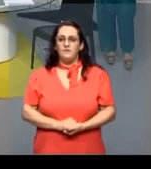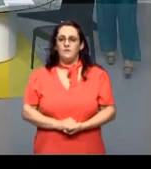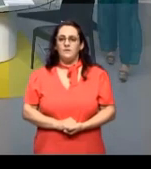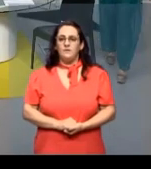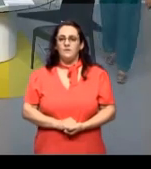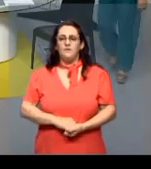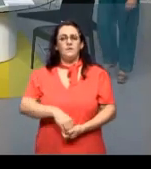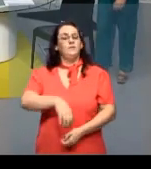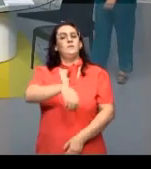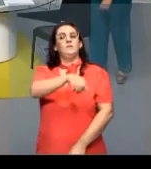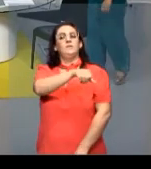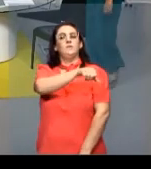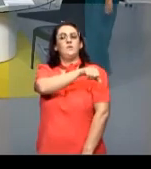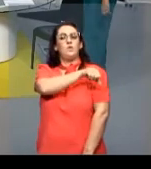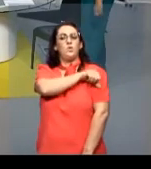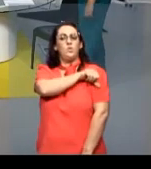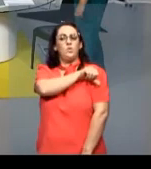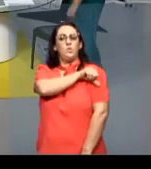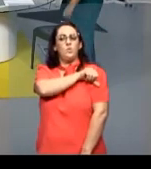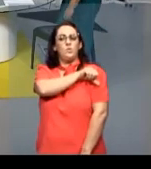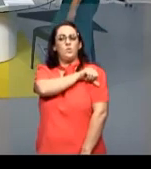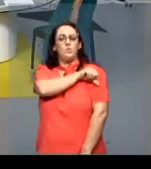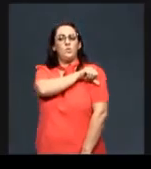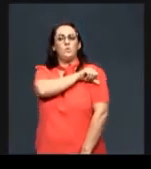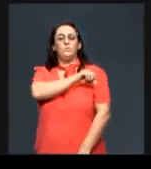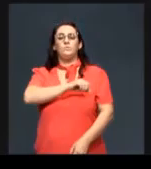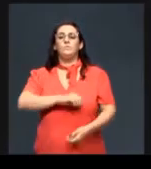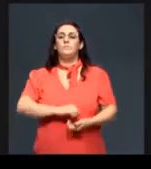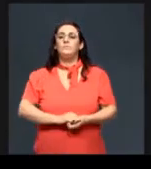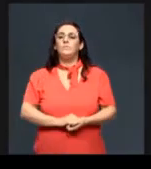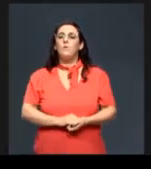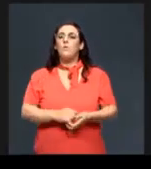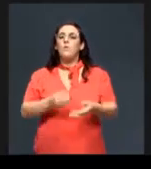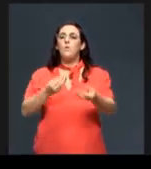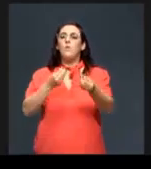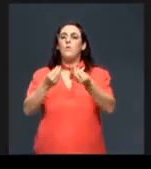Nono ano, professor. Vamos lá, Cláudia. Como eu